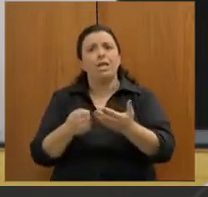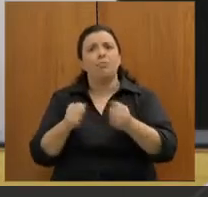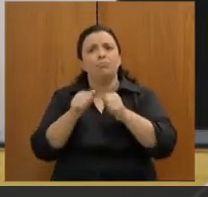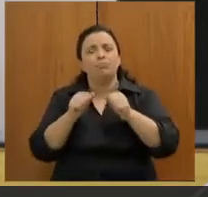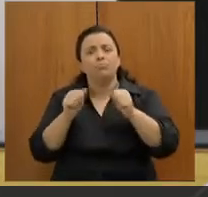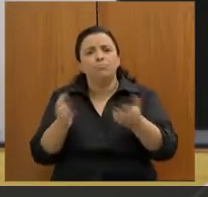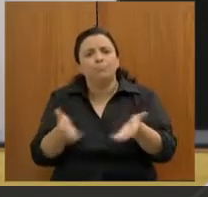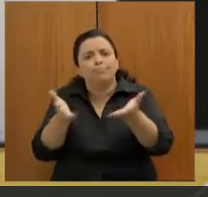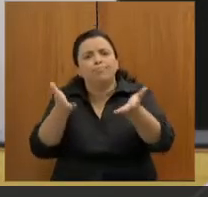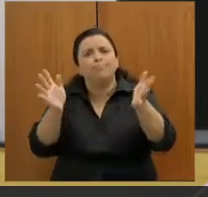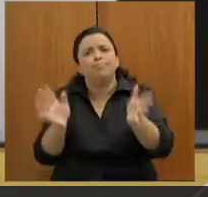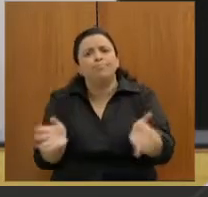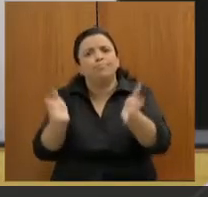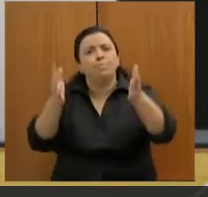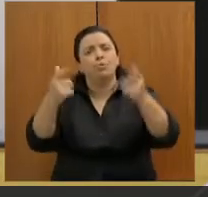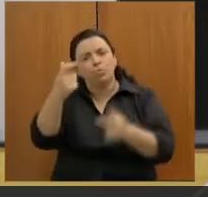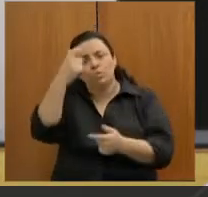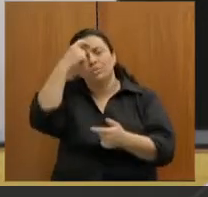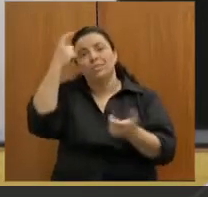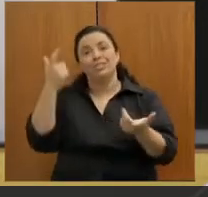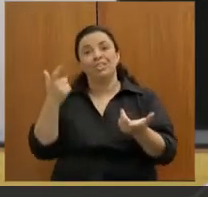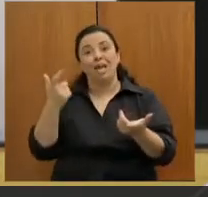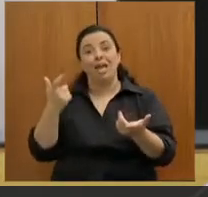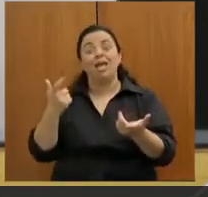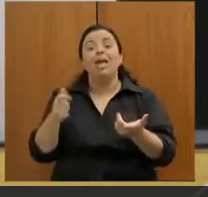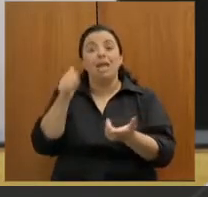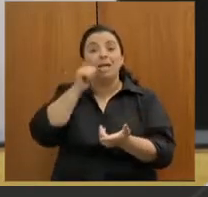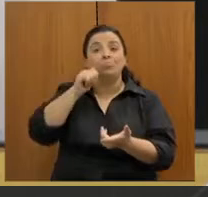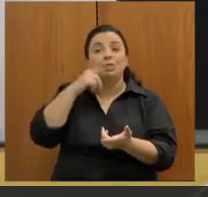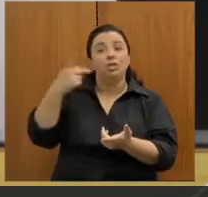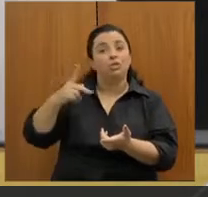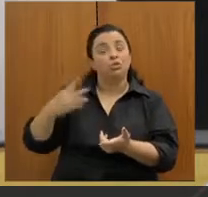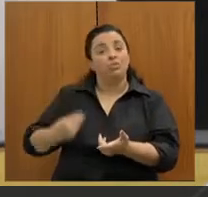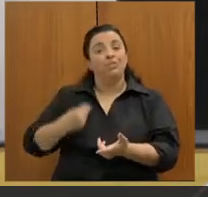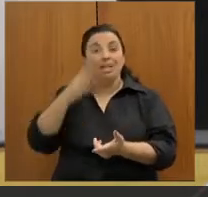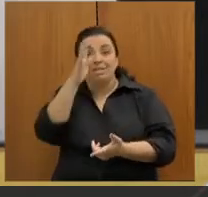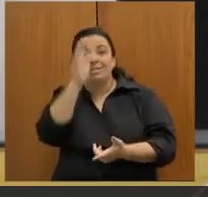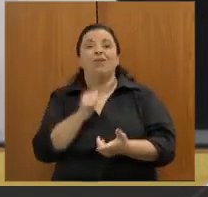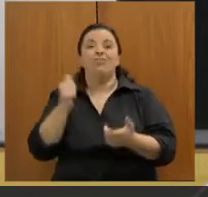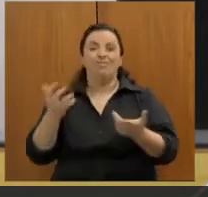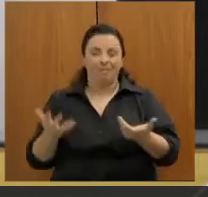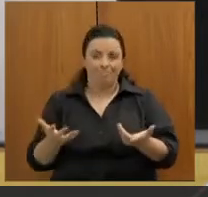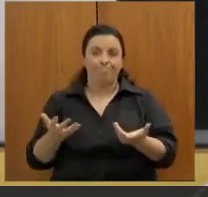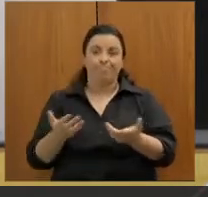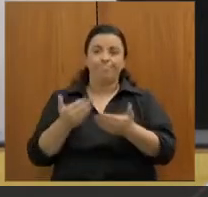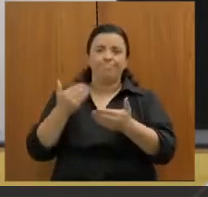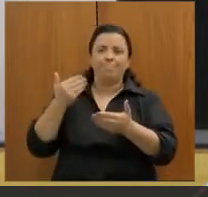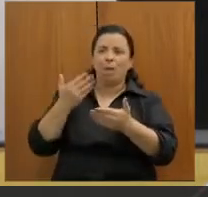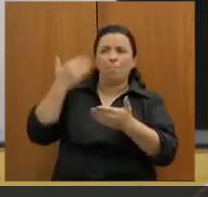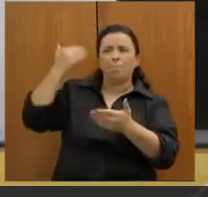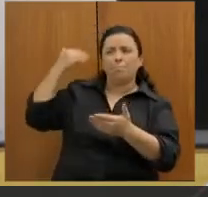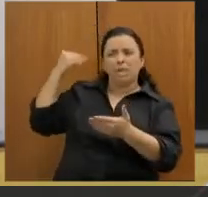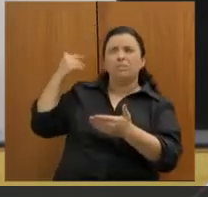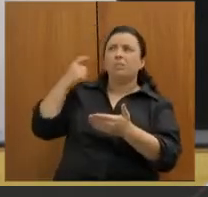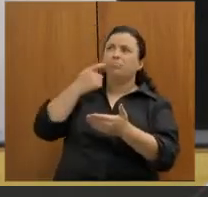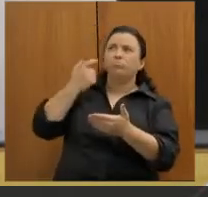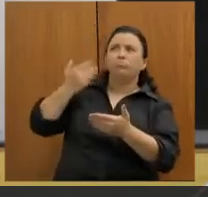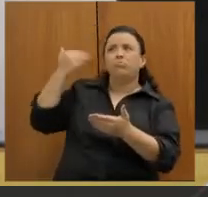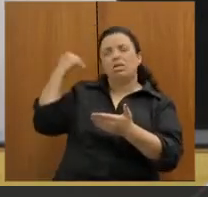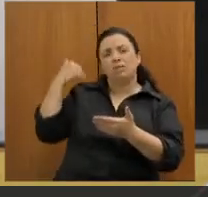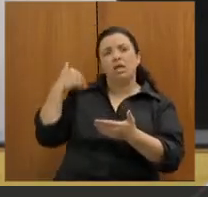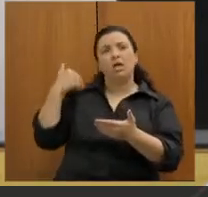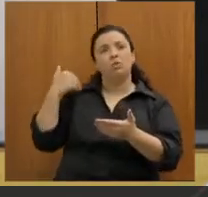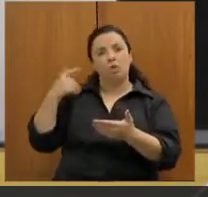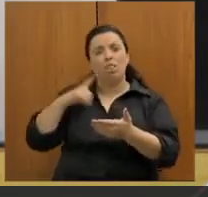é a vida das mulheres e uma recente discussão que eu fiz com uma visita uma cidade